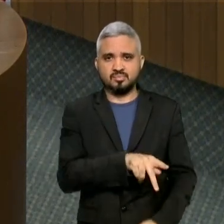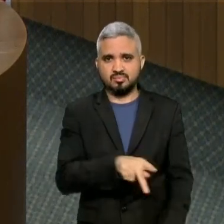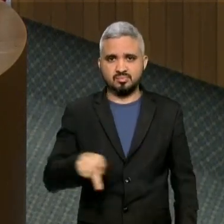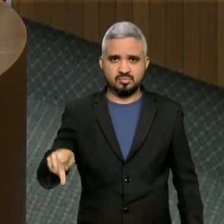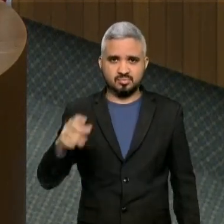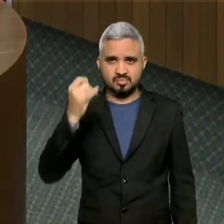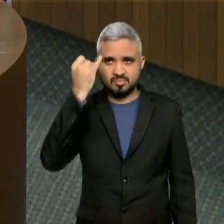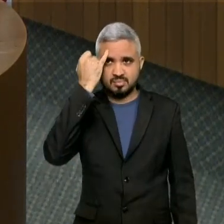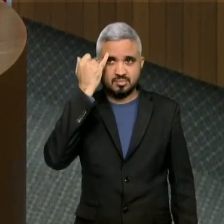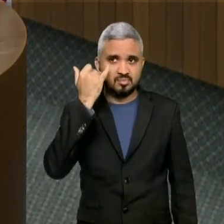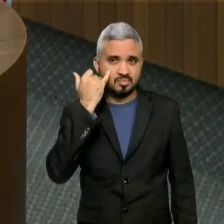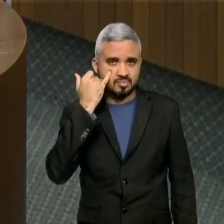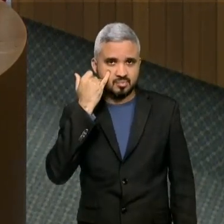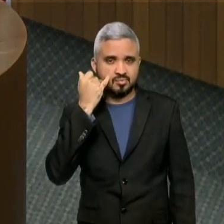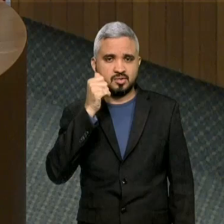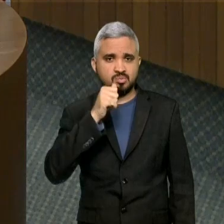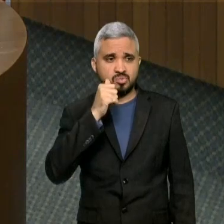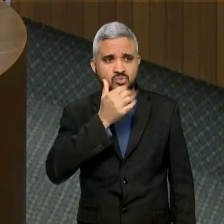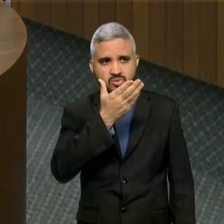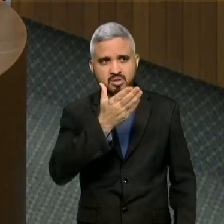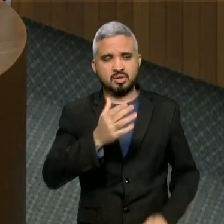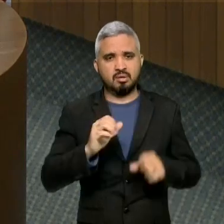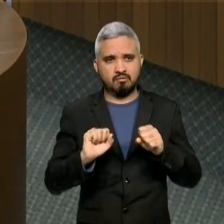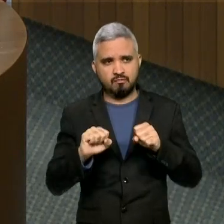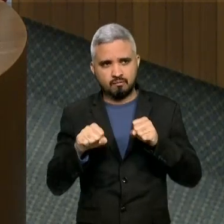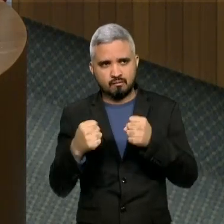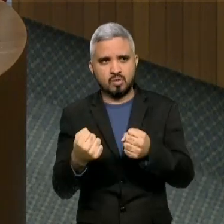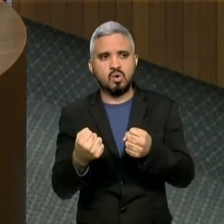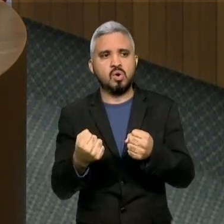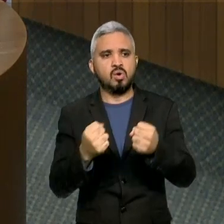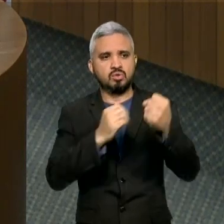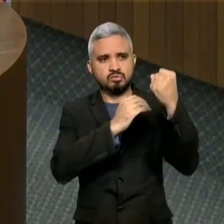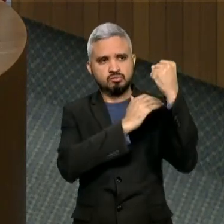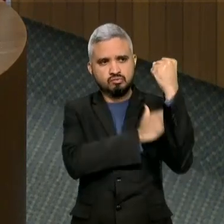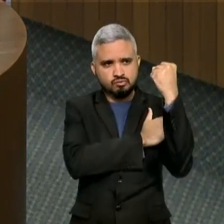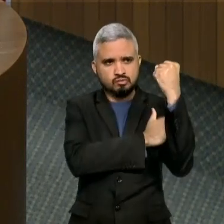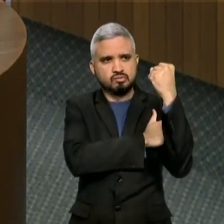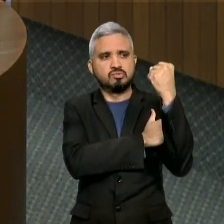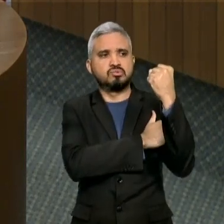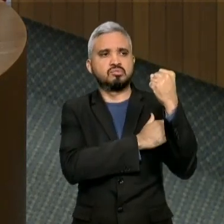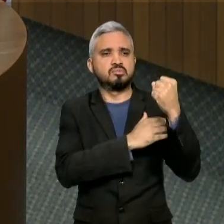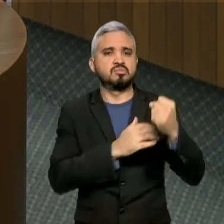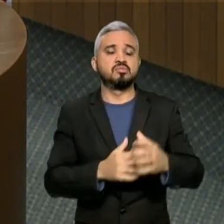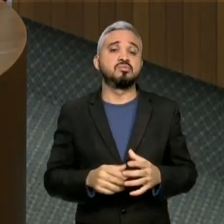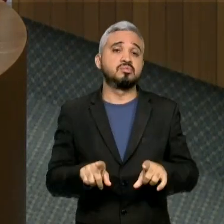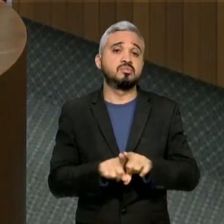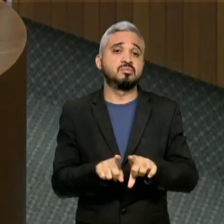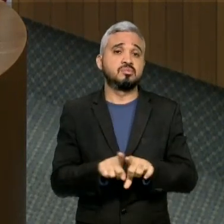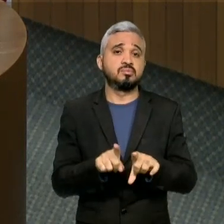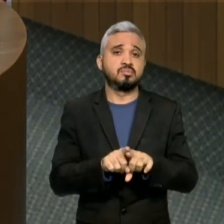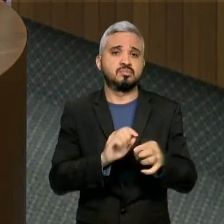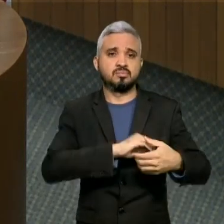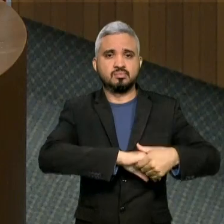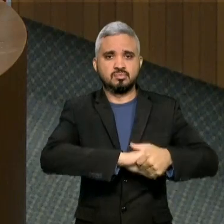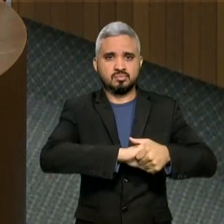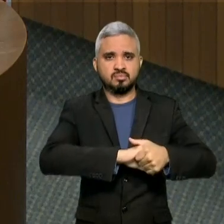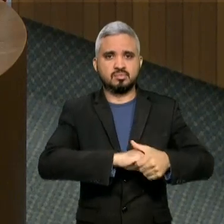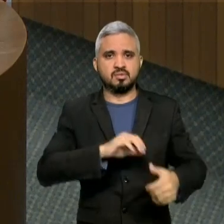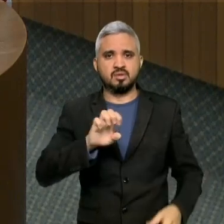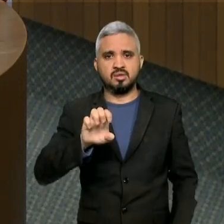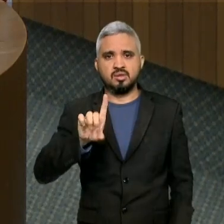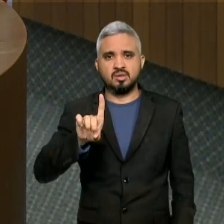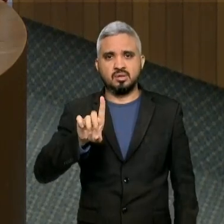Vale, essa mulher guerreira que tem comandado o poder legislativo. Saudar o nosso querido Eduardo Nicolau,